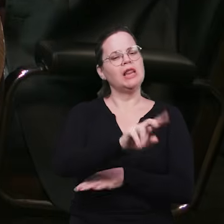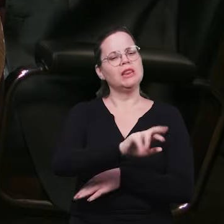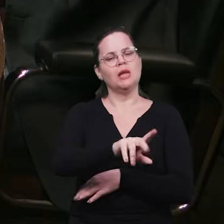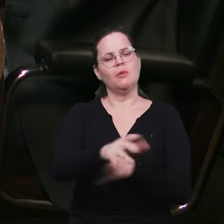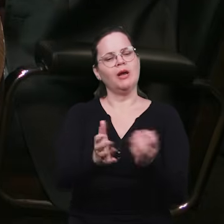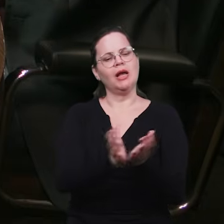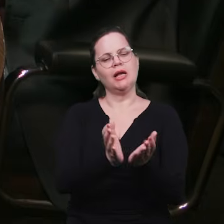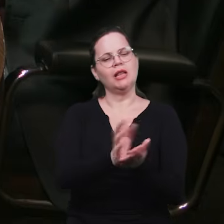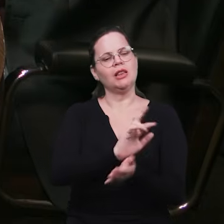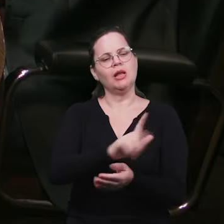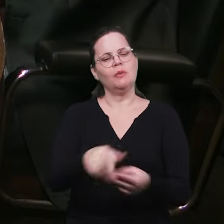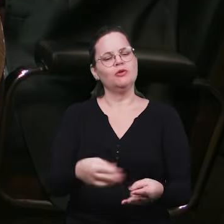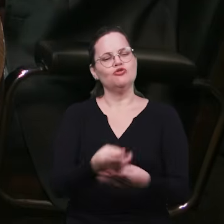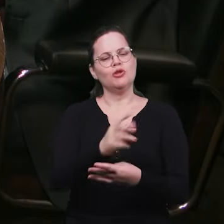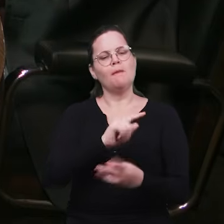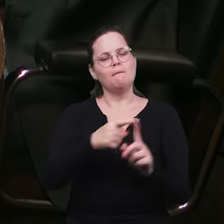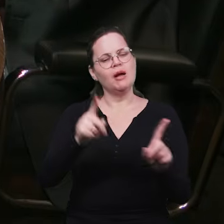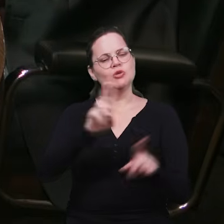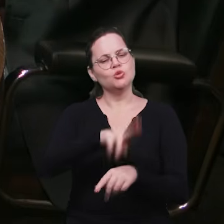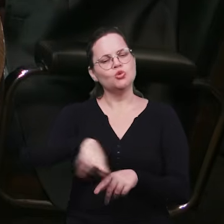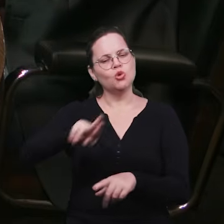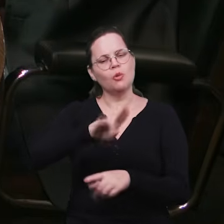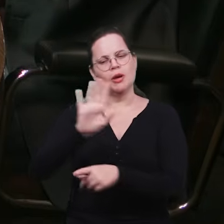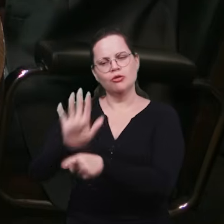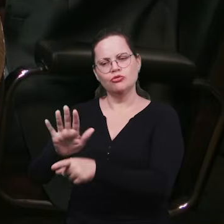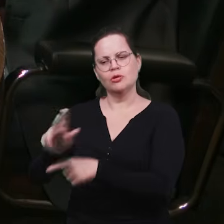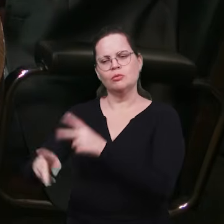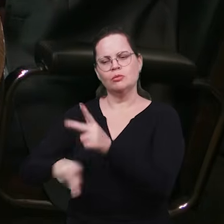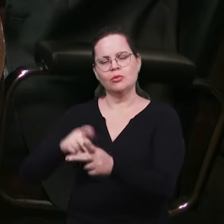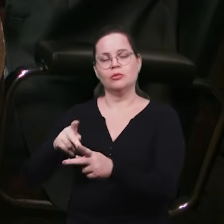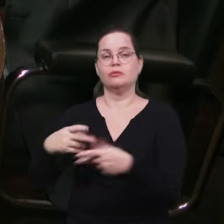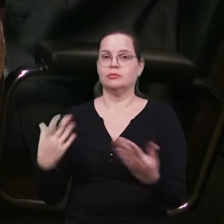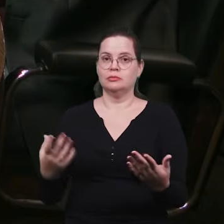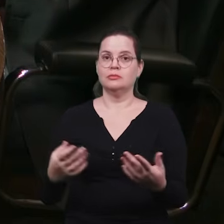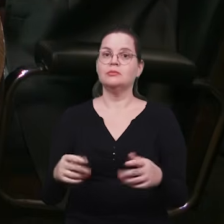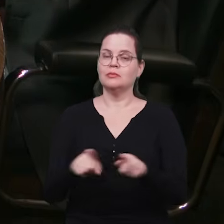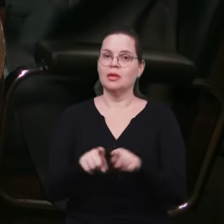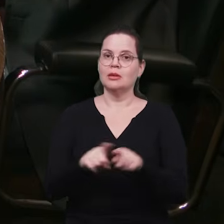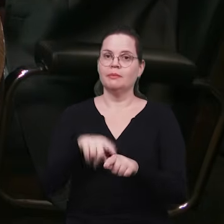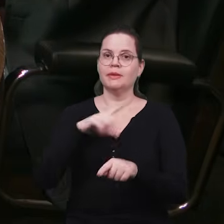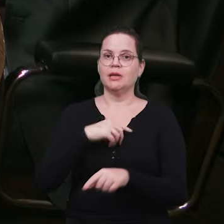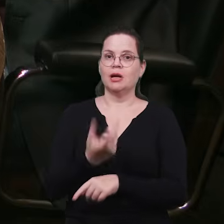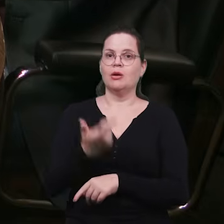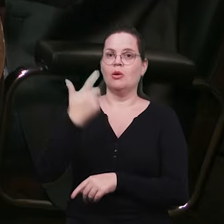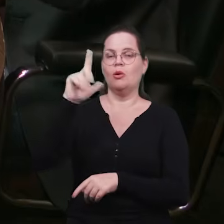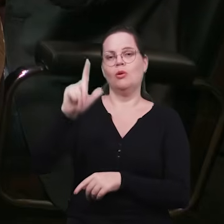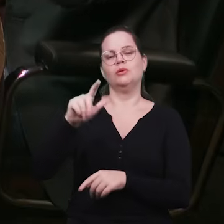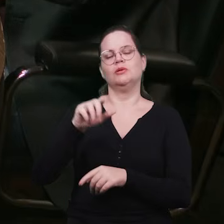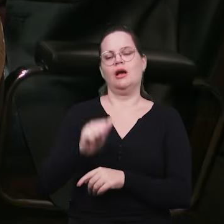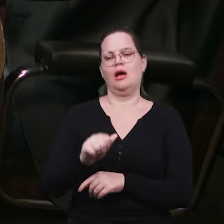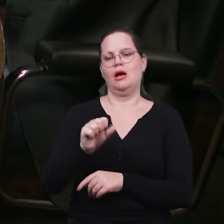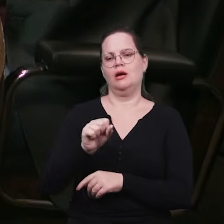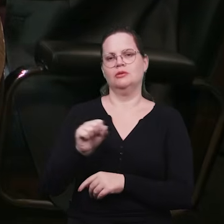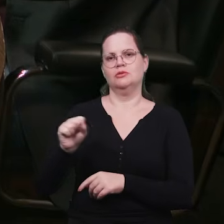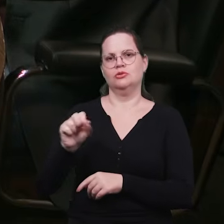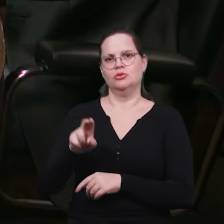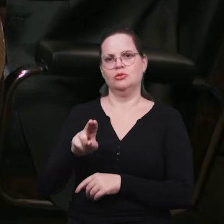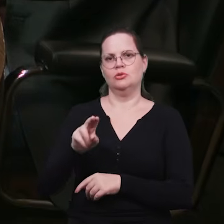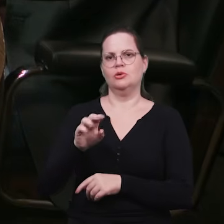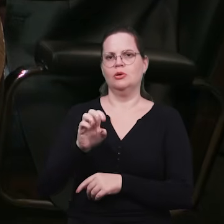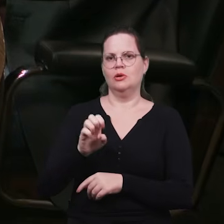na frente vai aparecer um outro Assuero, que casou com Esther, que nós vimos no No episódio episódio passado.